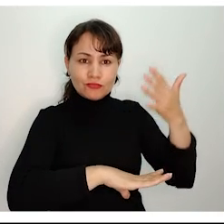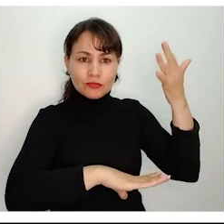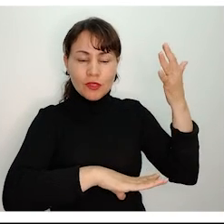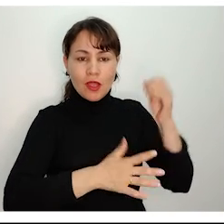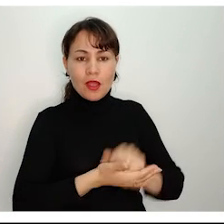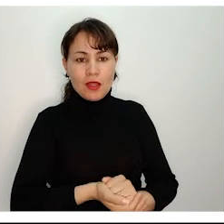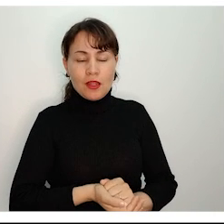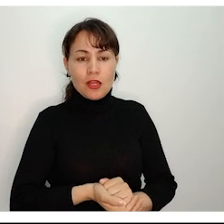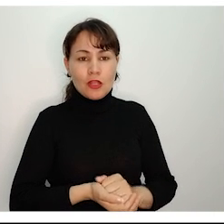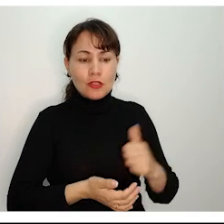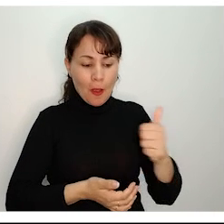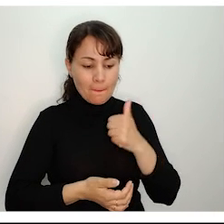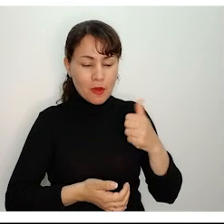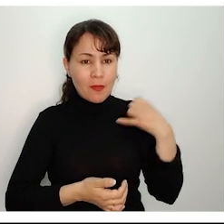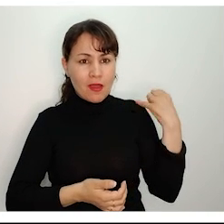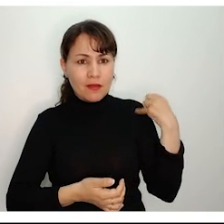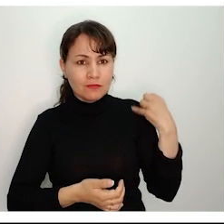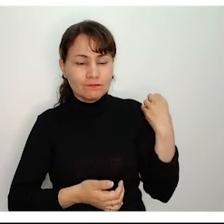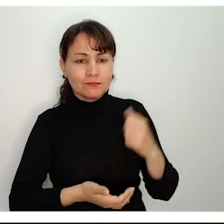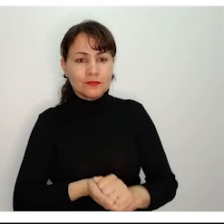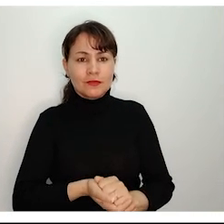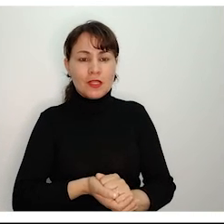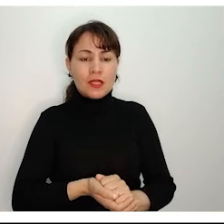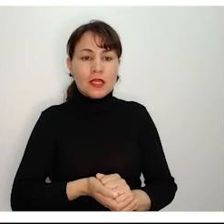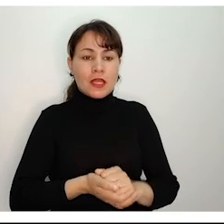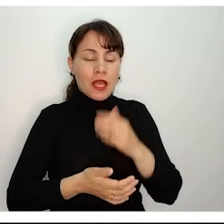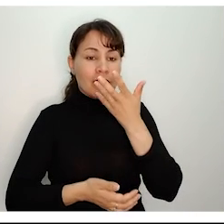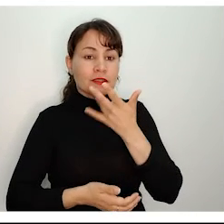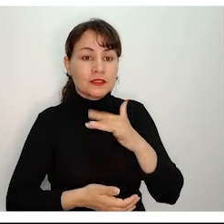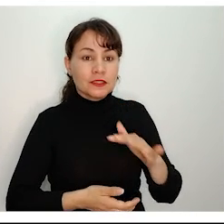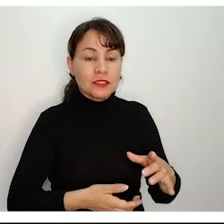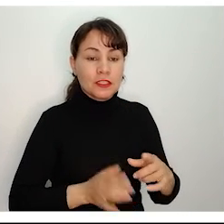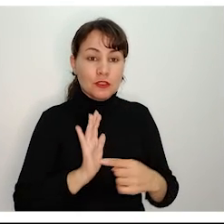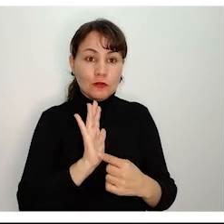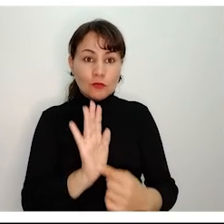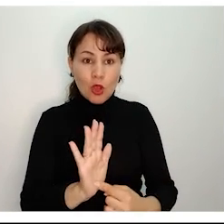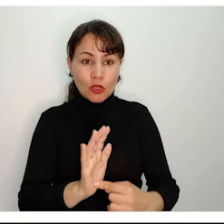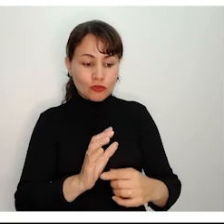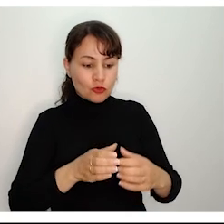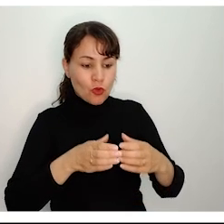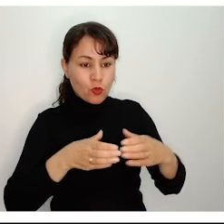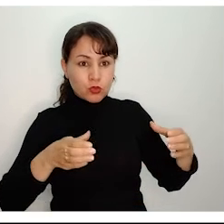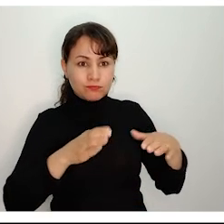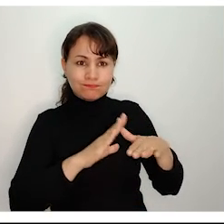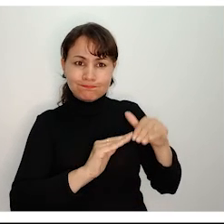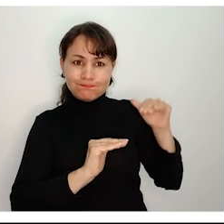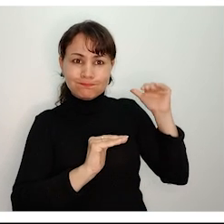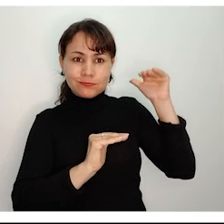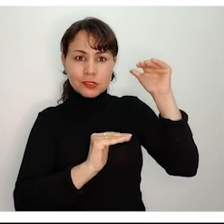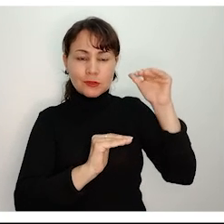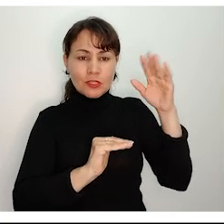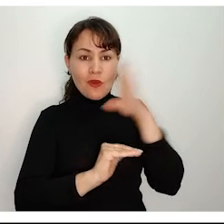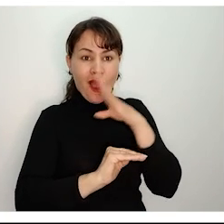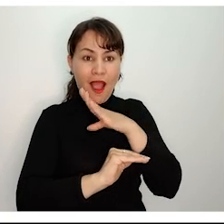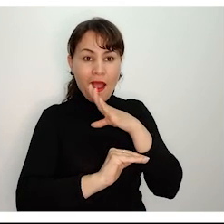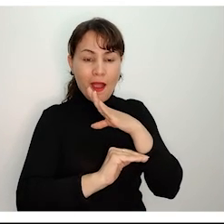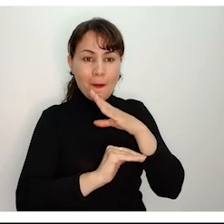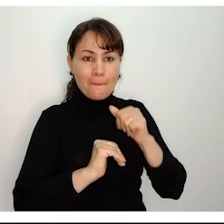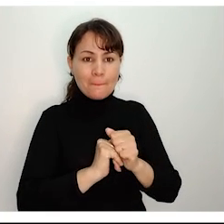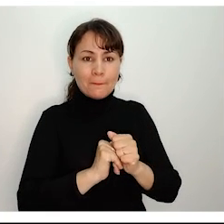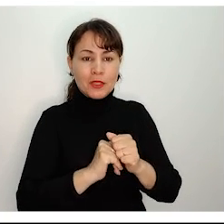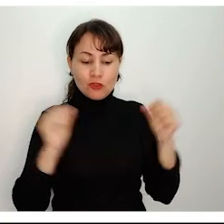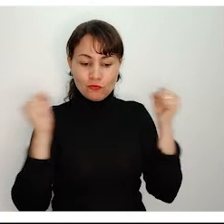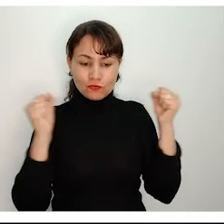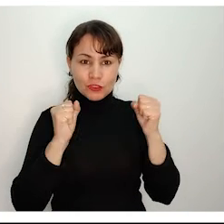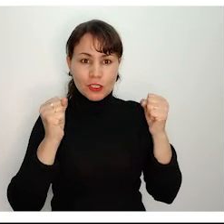de ouro, temos a primeiríssima infância. As crianças apresentam nesse período um crescimento